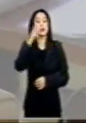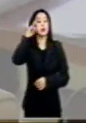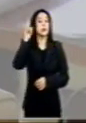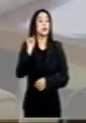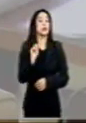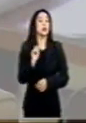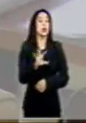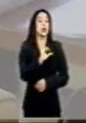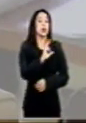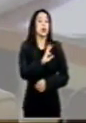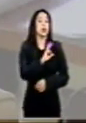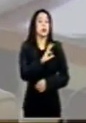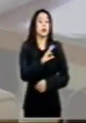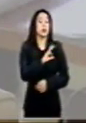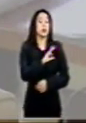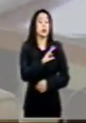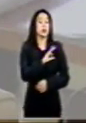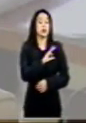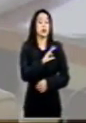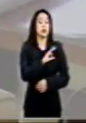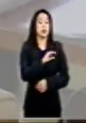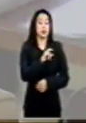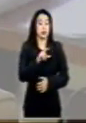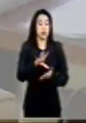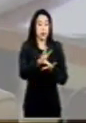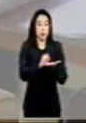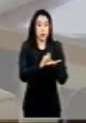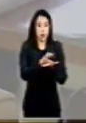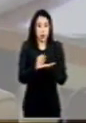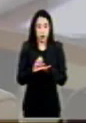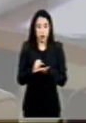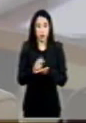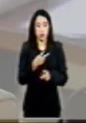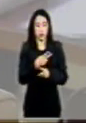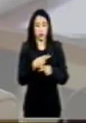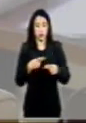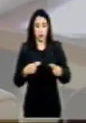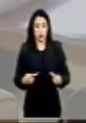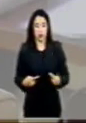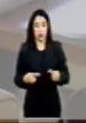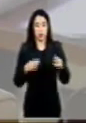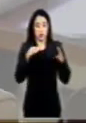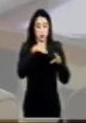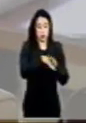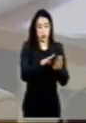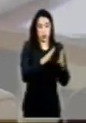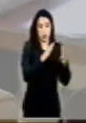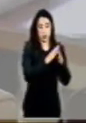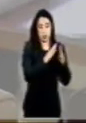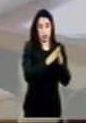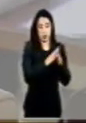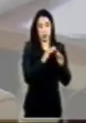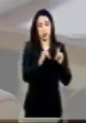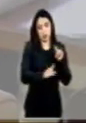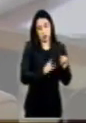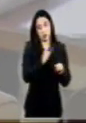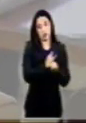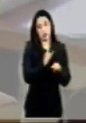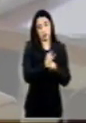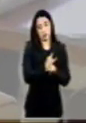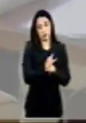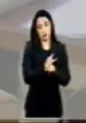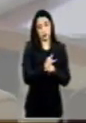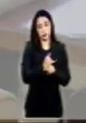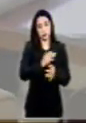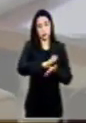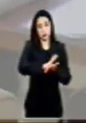policiais legislativos empreendessem varreduras físicas e eletrônicas em tais locais, objetivando frustrar a efetividade